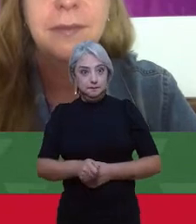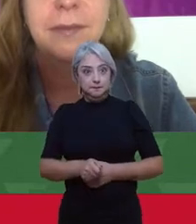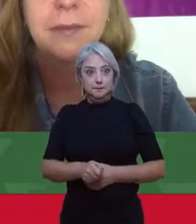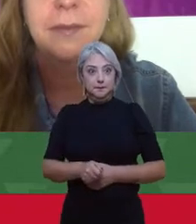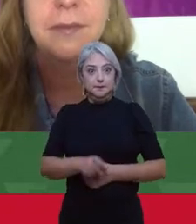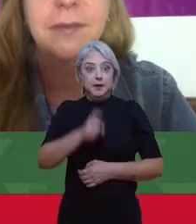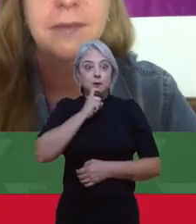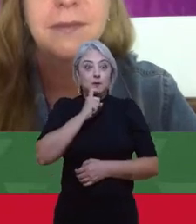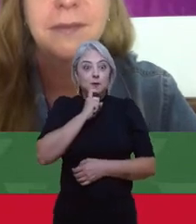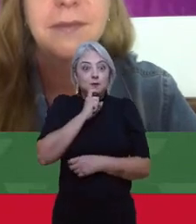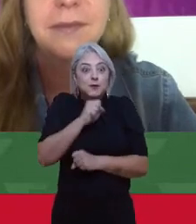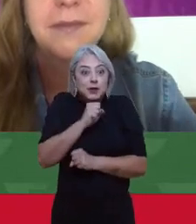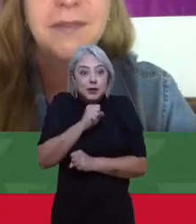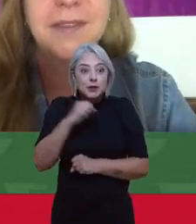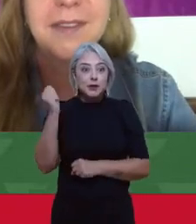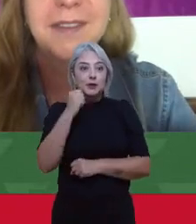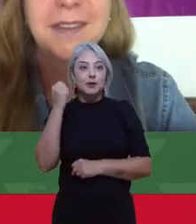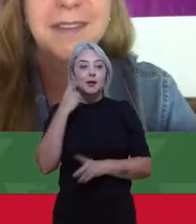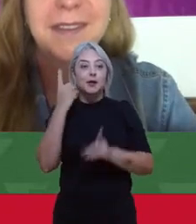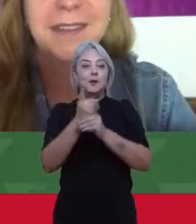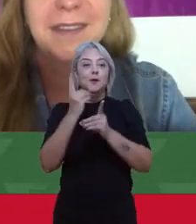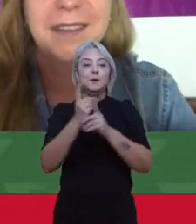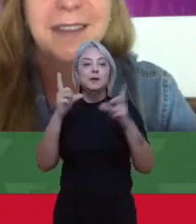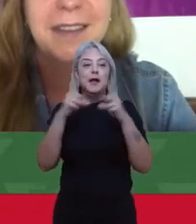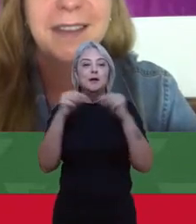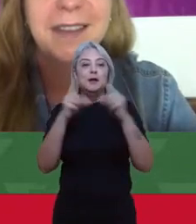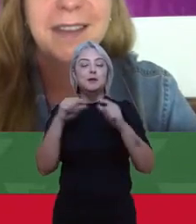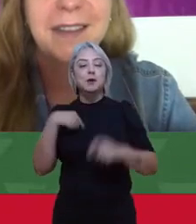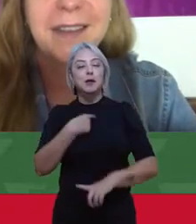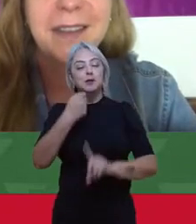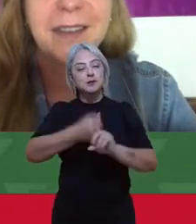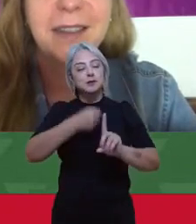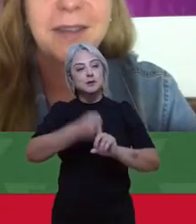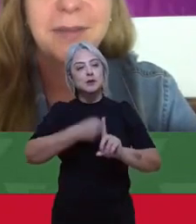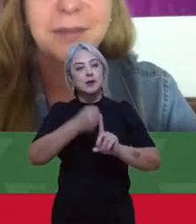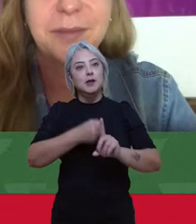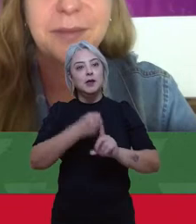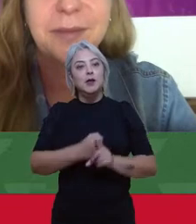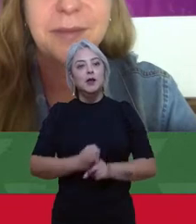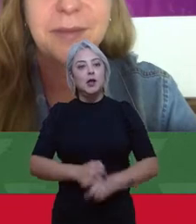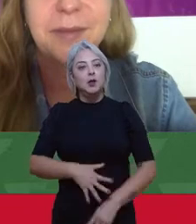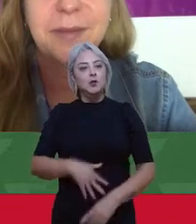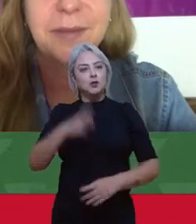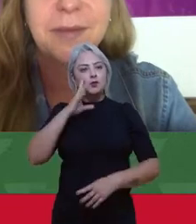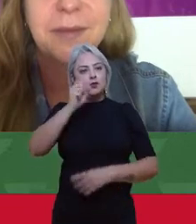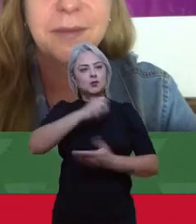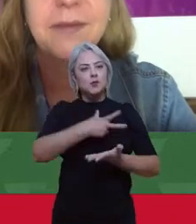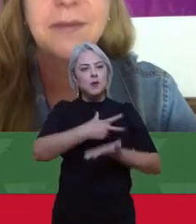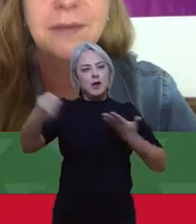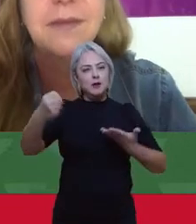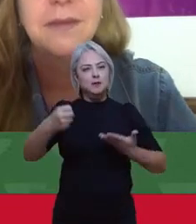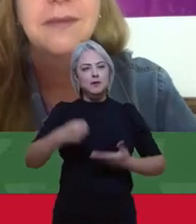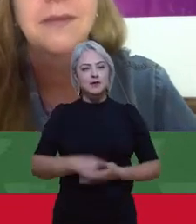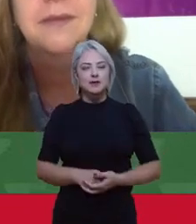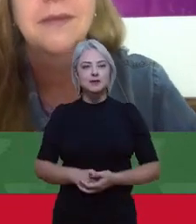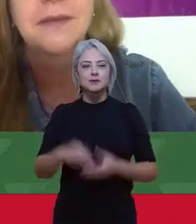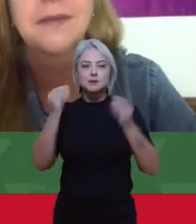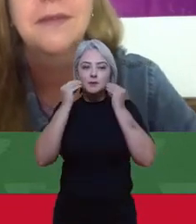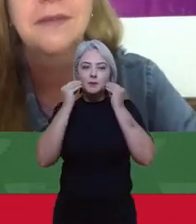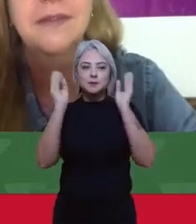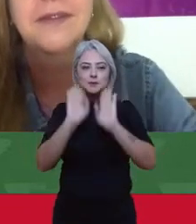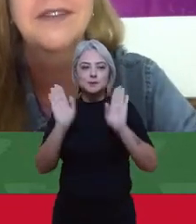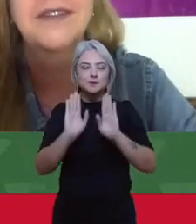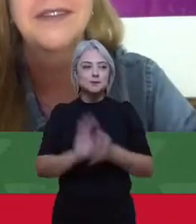do frio polar do Rio Grande para te encontrar em Brasília, para nossa luta do super impeachment aí. Tchau, gente. Beijo. Tchau,